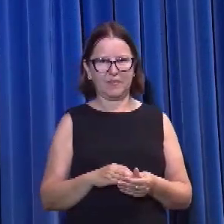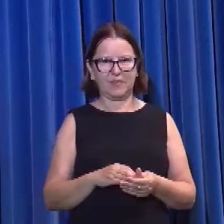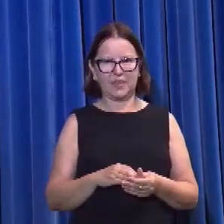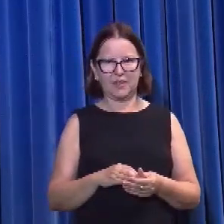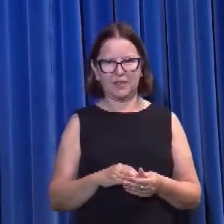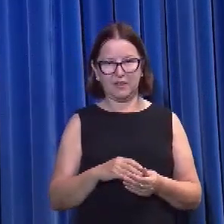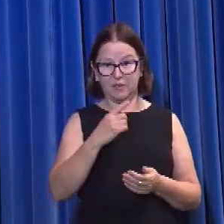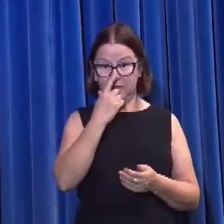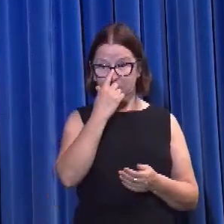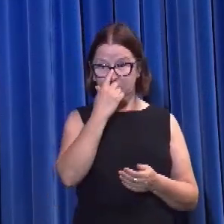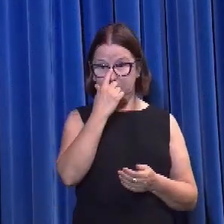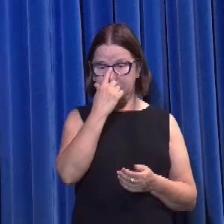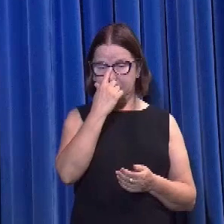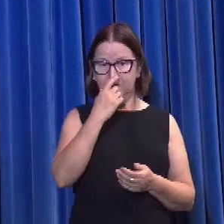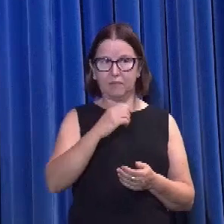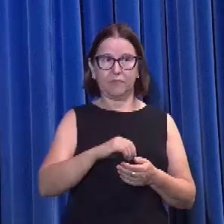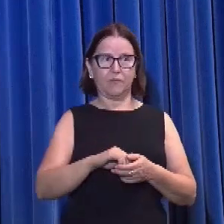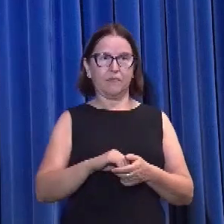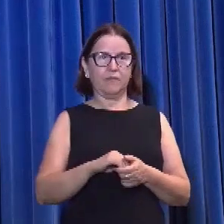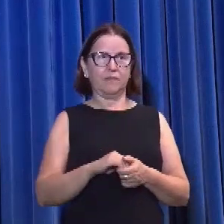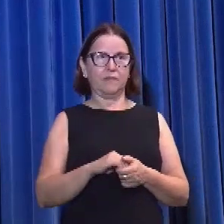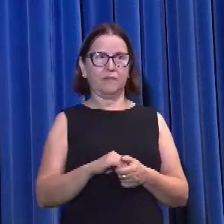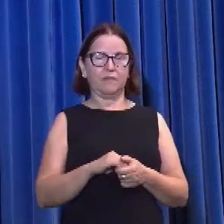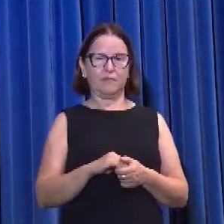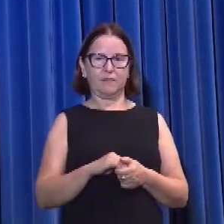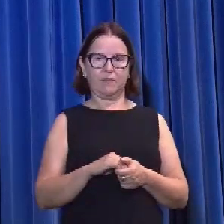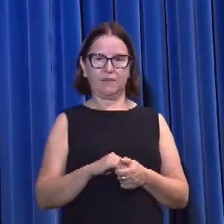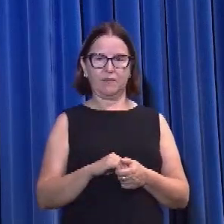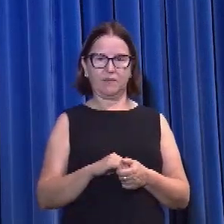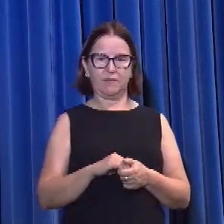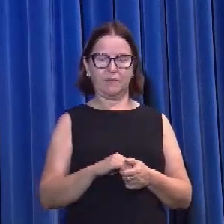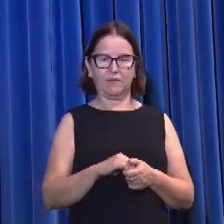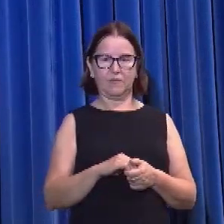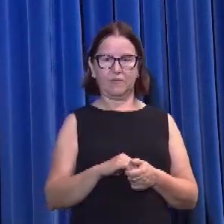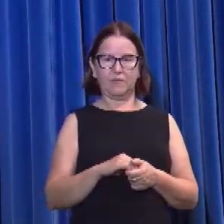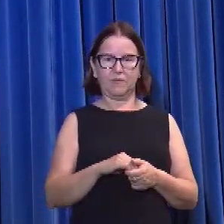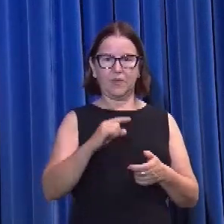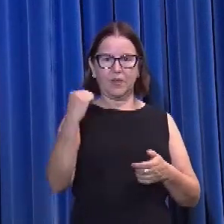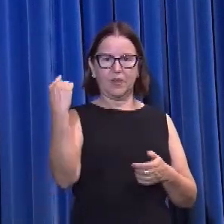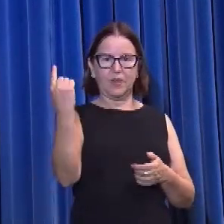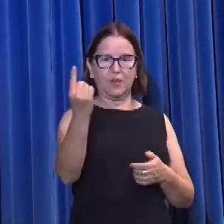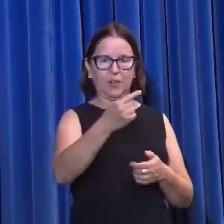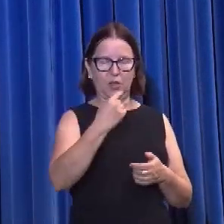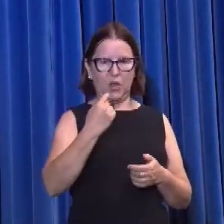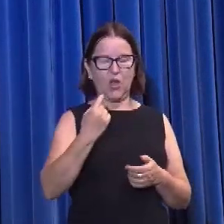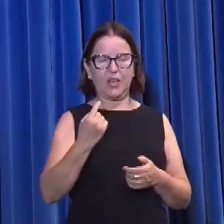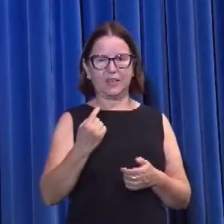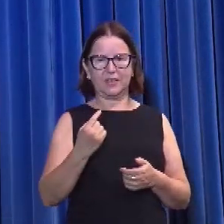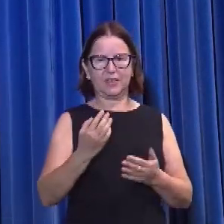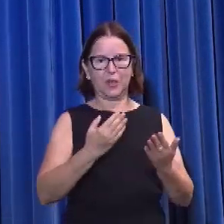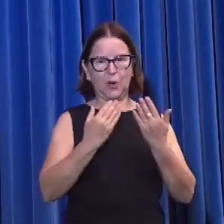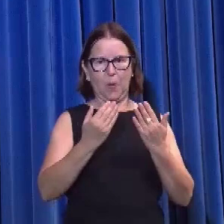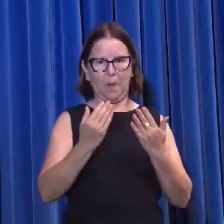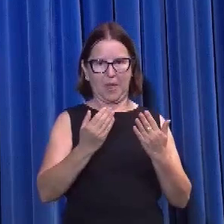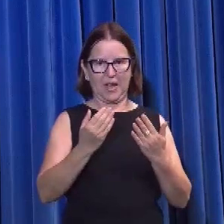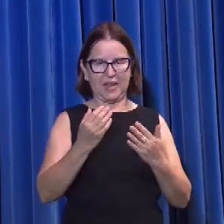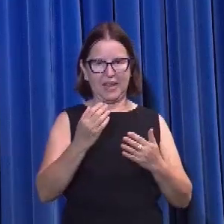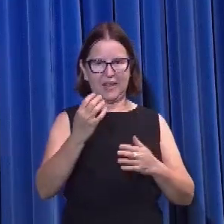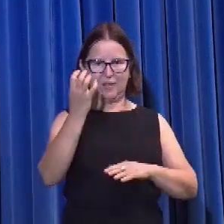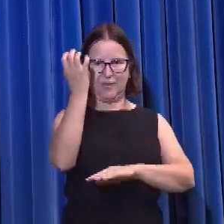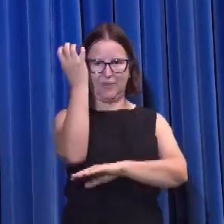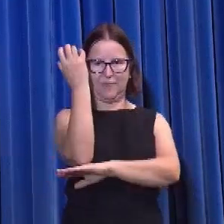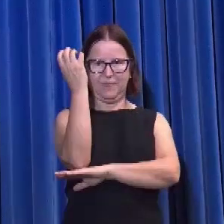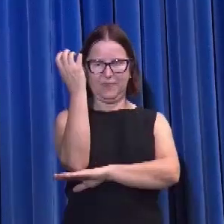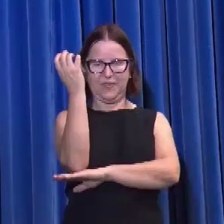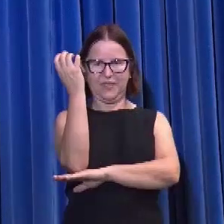Nós somos os galhos da videira. Já temos falado isto aqui,